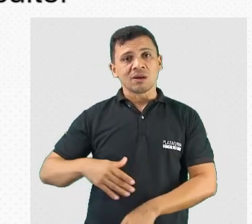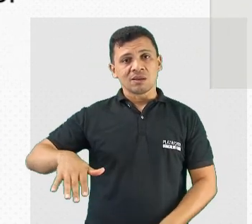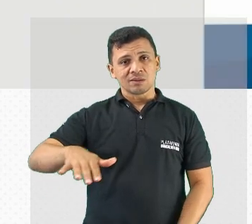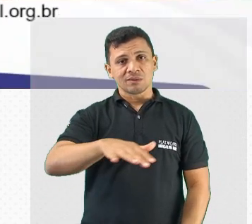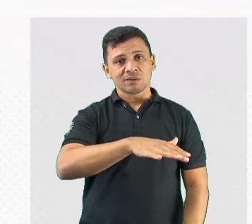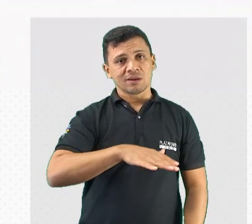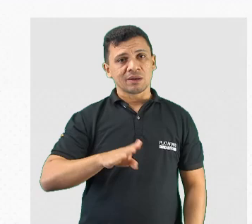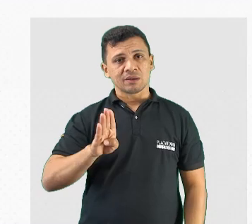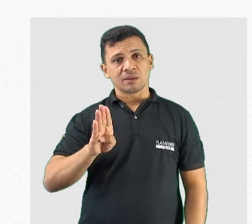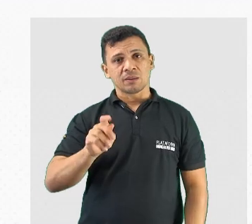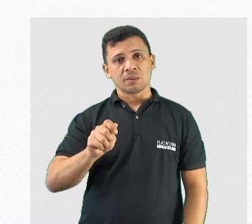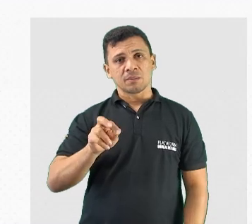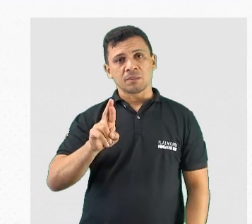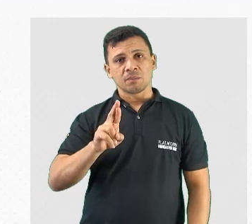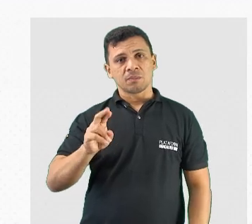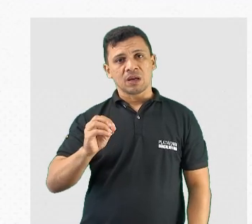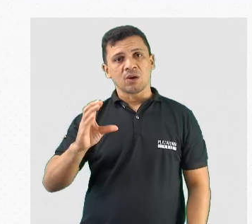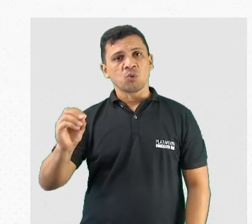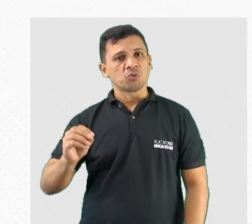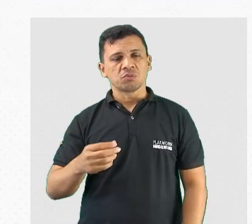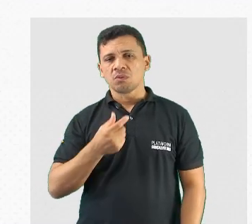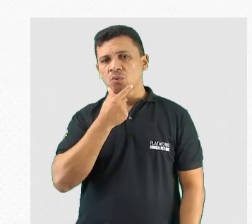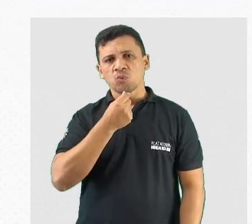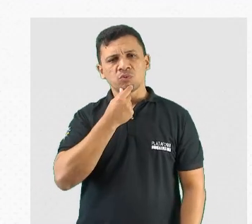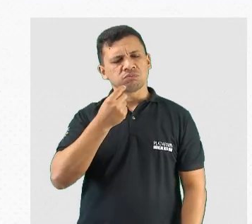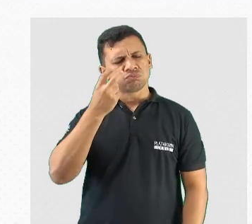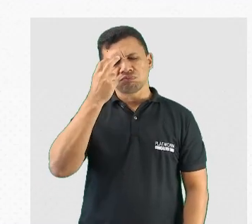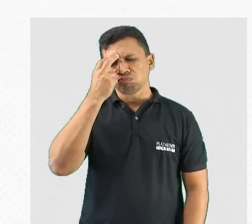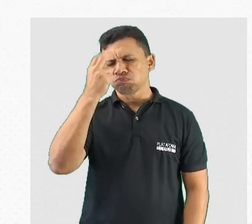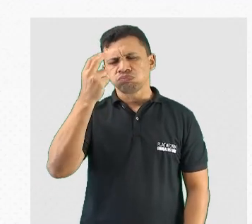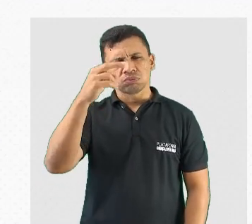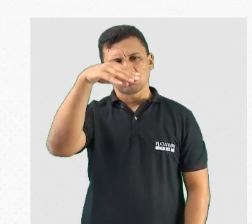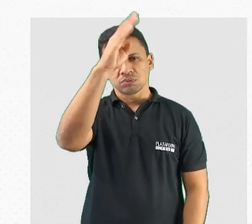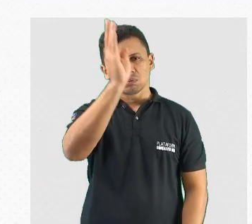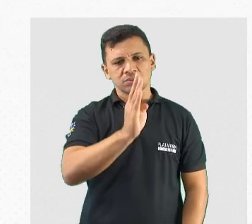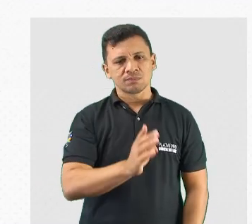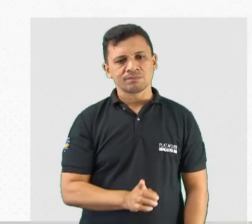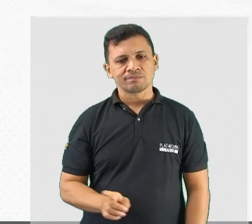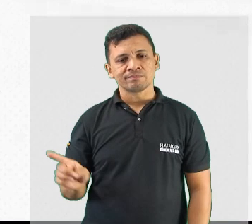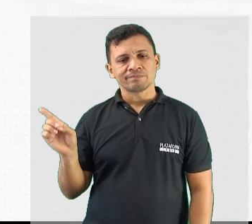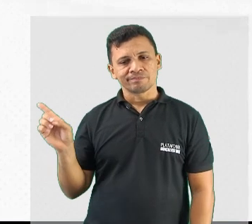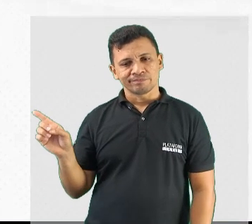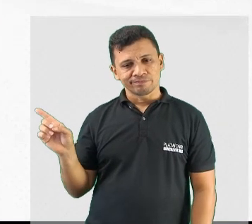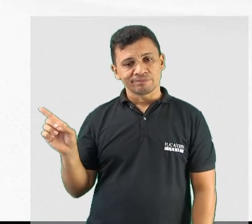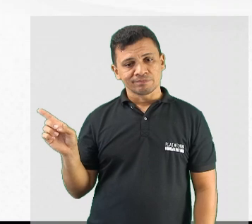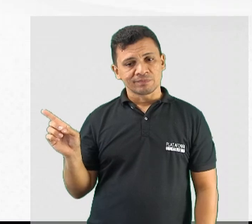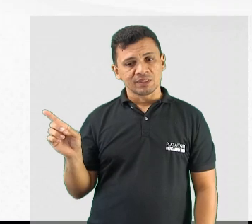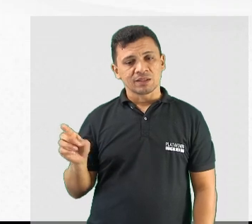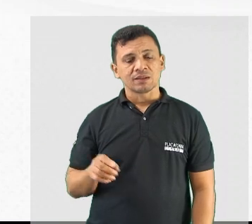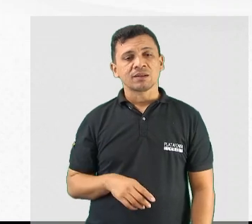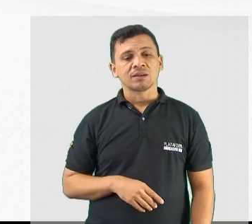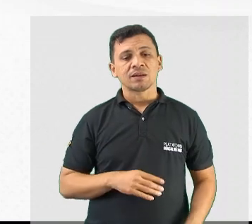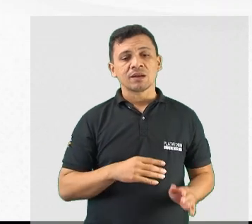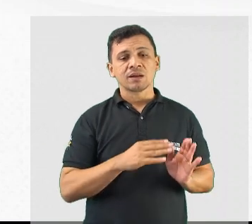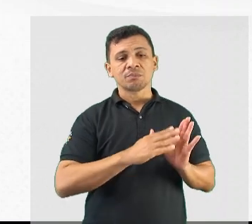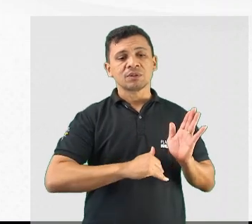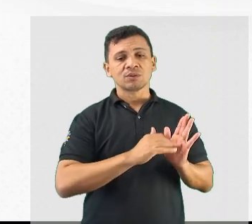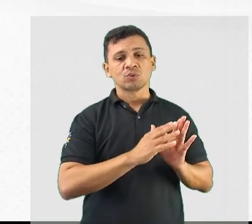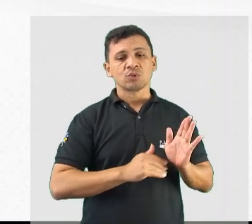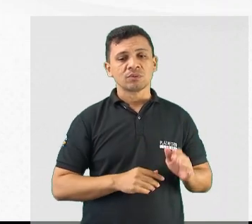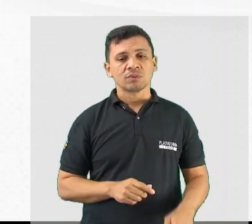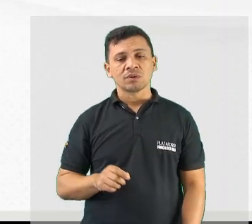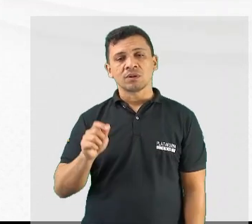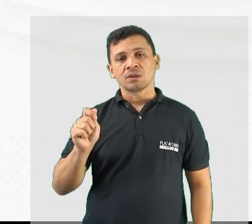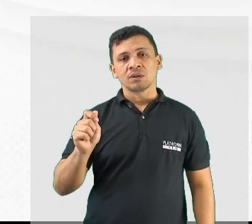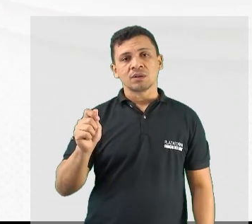Para algumas pessoas ele é considerado o nosso Michelangelo brasileiro. Aqui a obra de mestre Ataíde, eu vou dar só marcar aqui para vocês